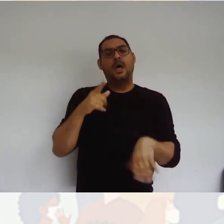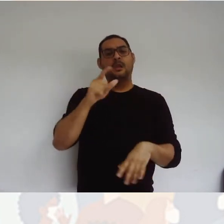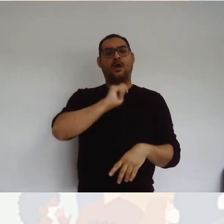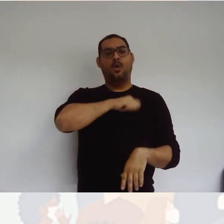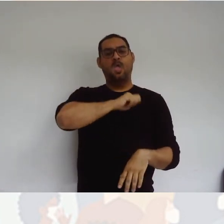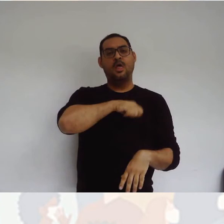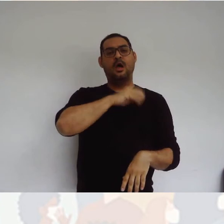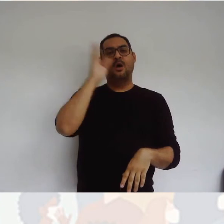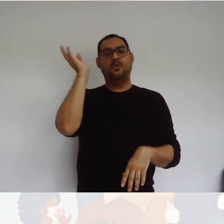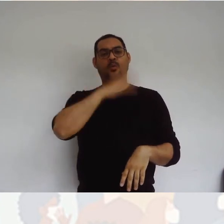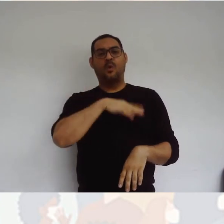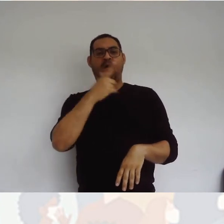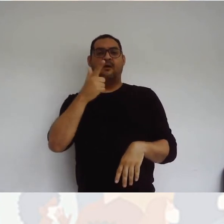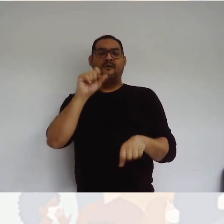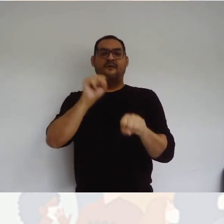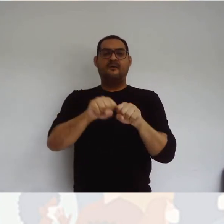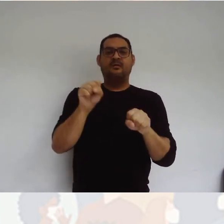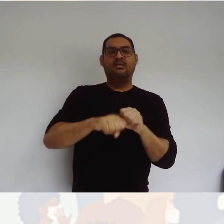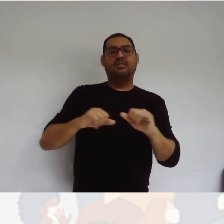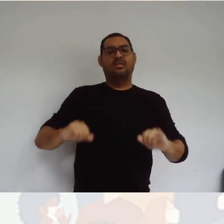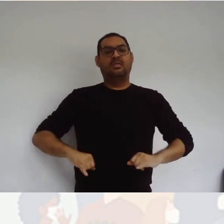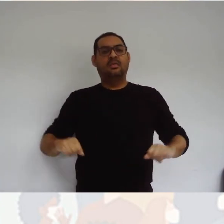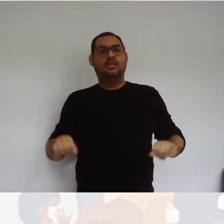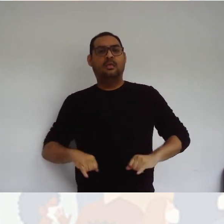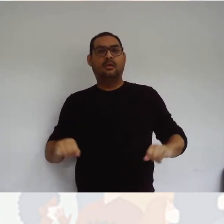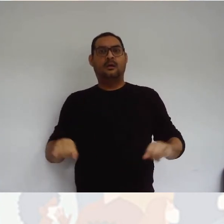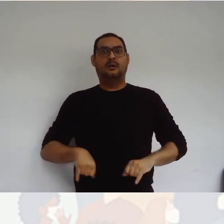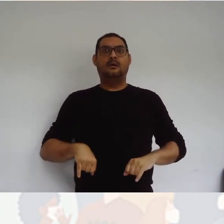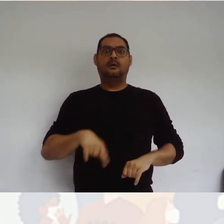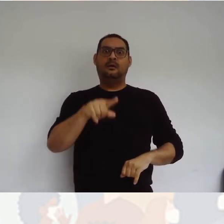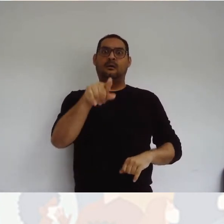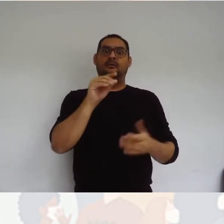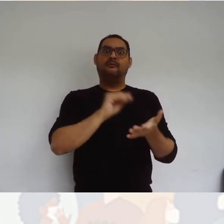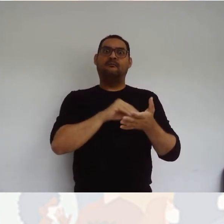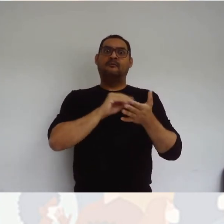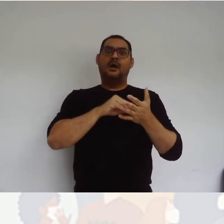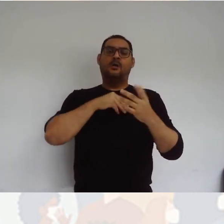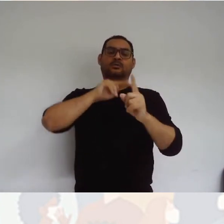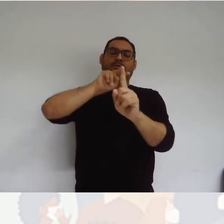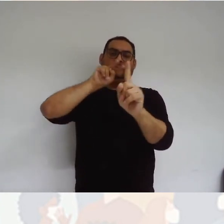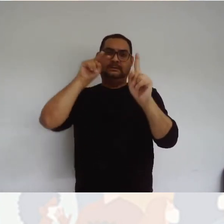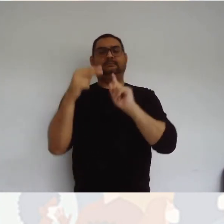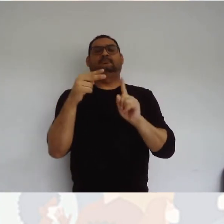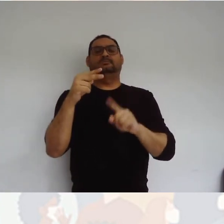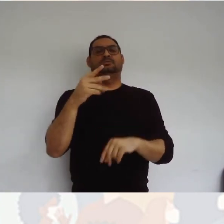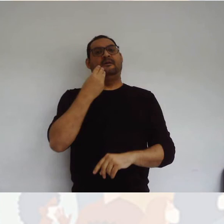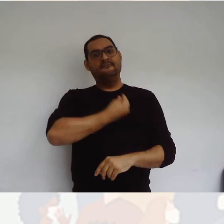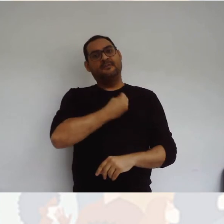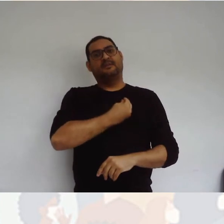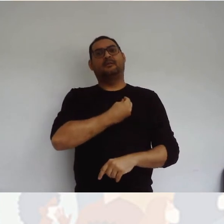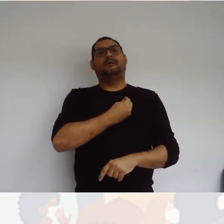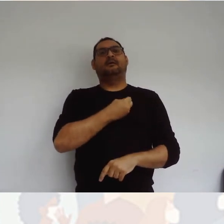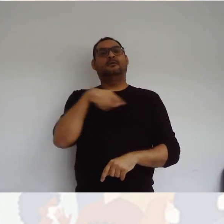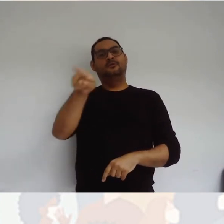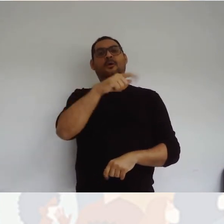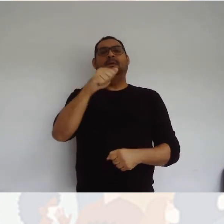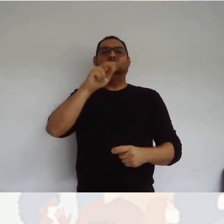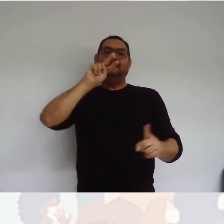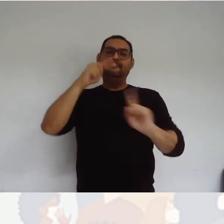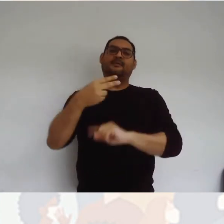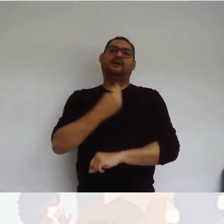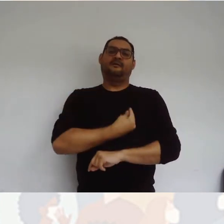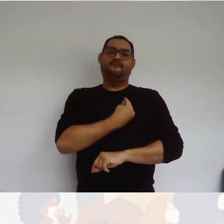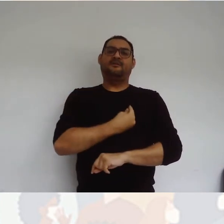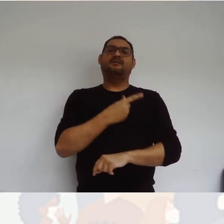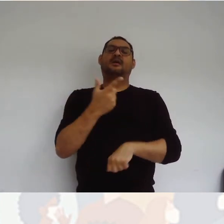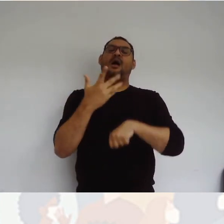crueldades, nas vicissitudes, nos sofrimentos, né, e parece que construir um outro modo de vida é partir também de uma outra perspectiva. Então, a gente pouco